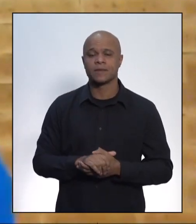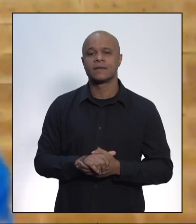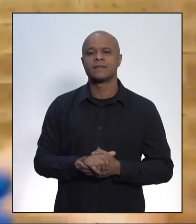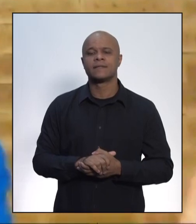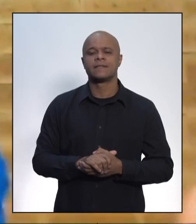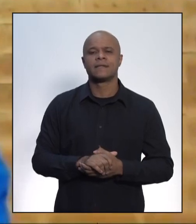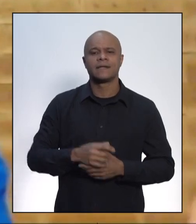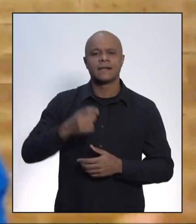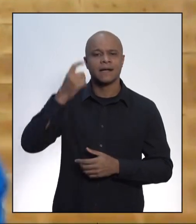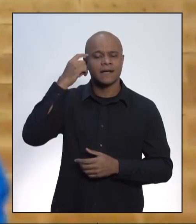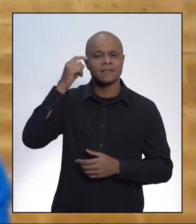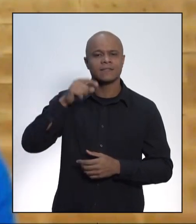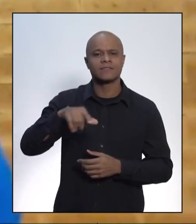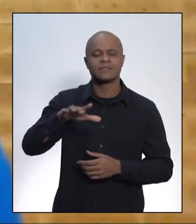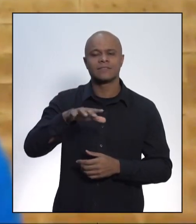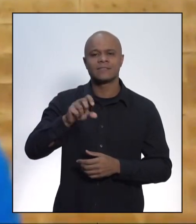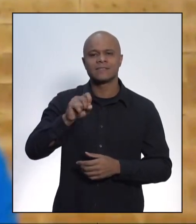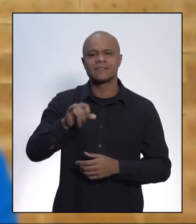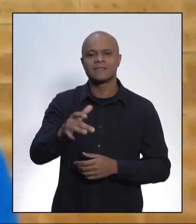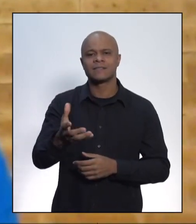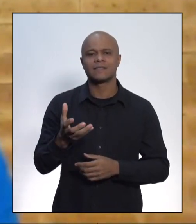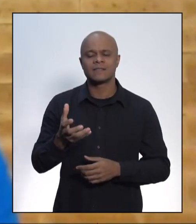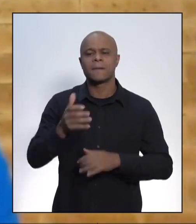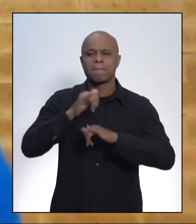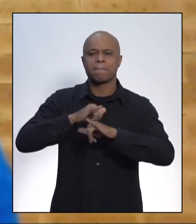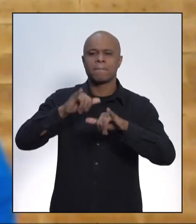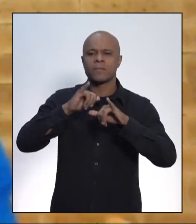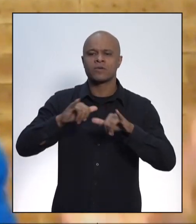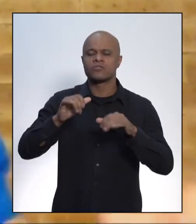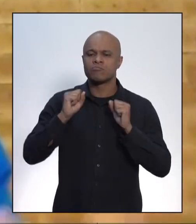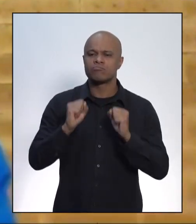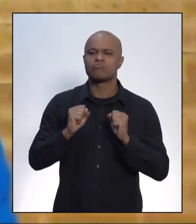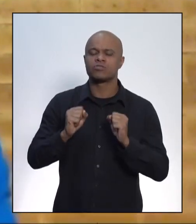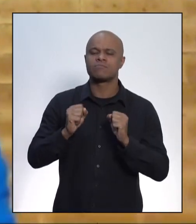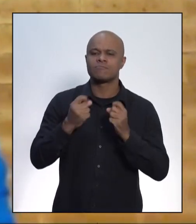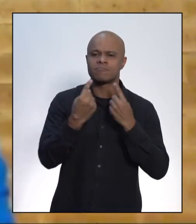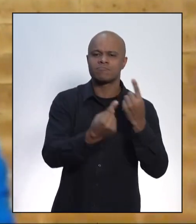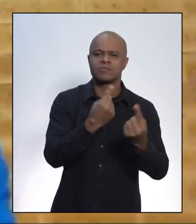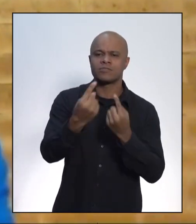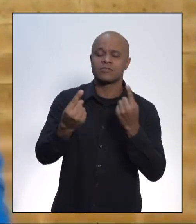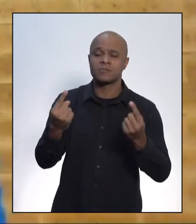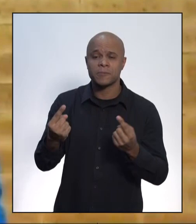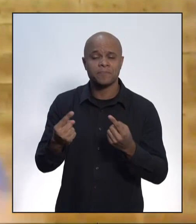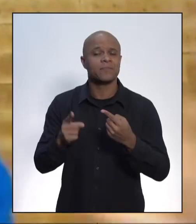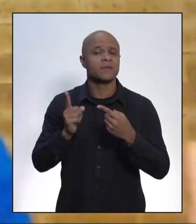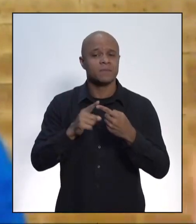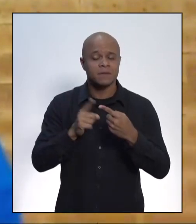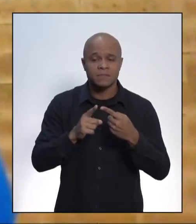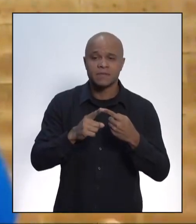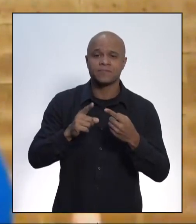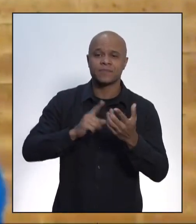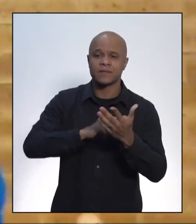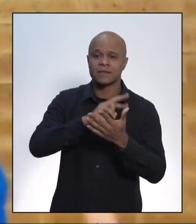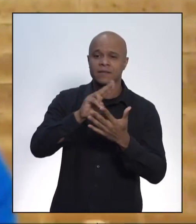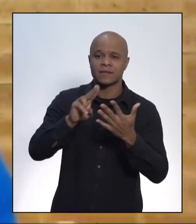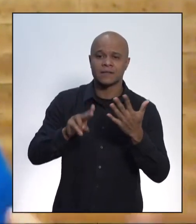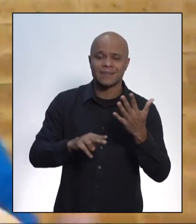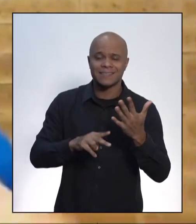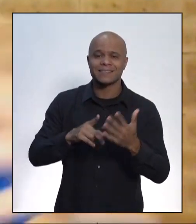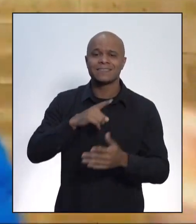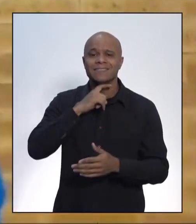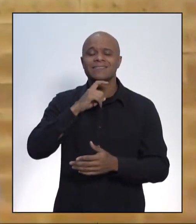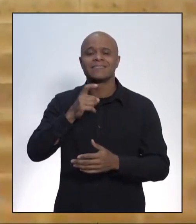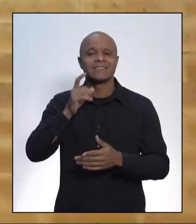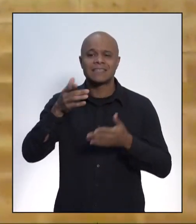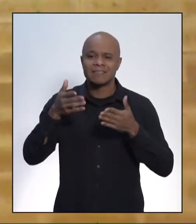eu acho que, assim, se eu puder deixar uma mensagem, dessas características. Primeiro, que eu acho que as características, ninguém nasce empreendedor, tá,